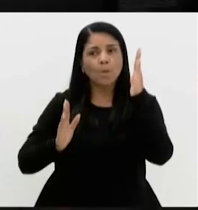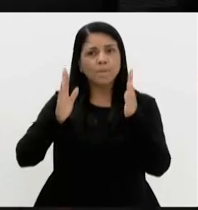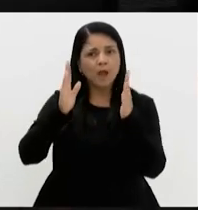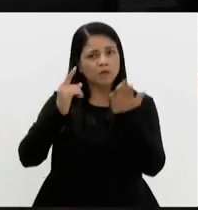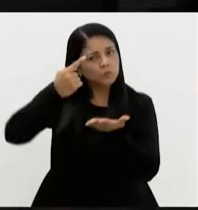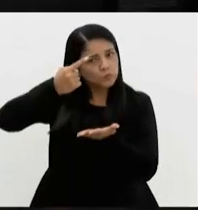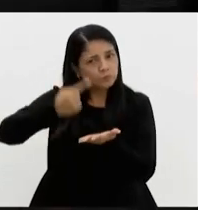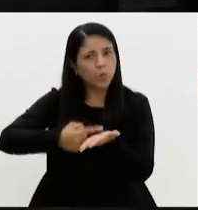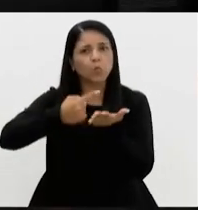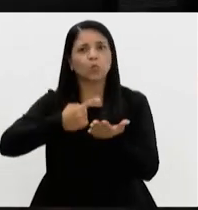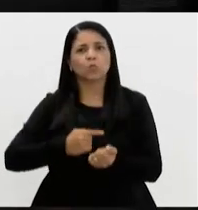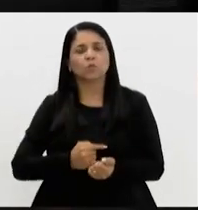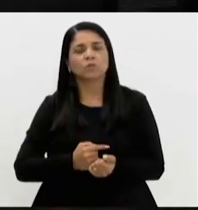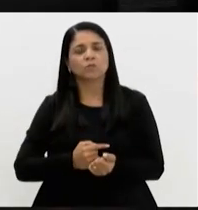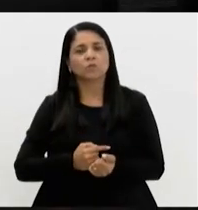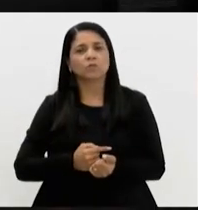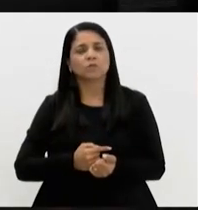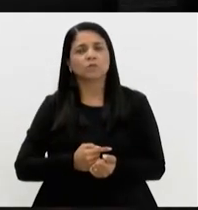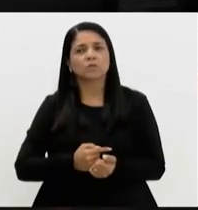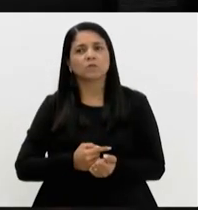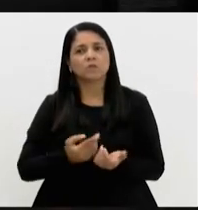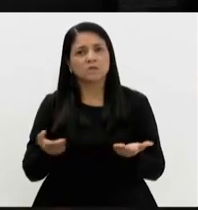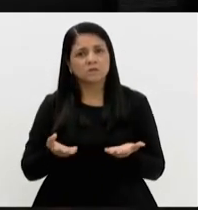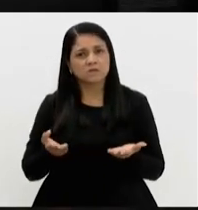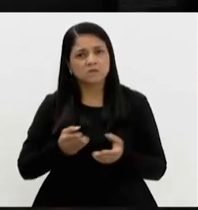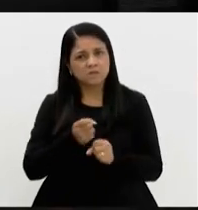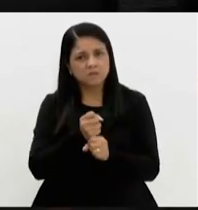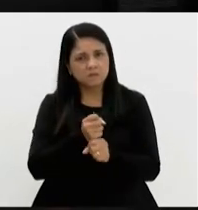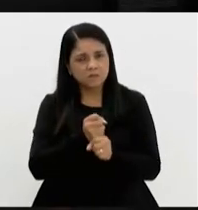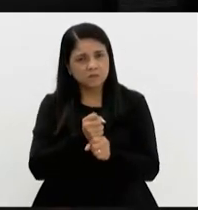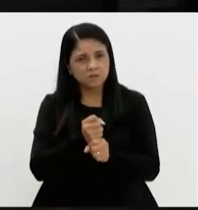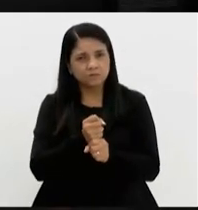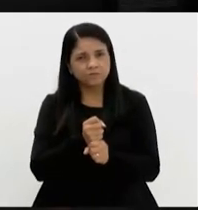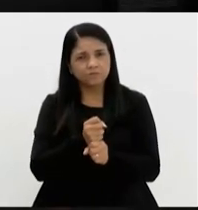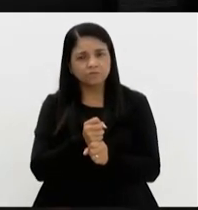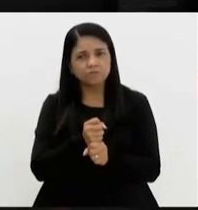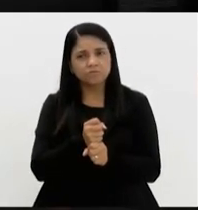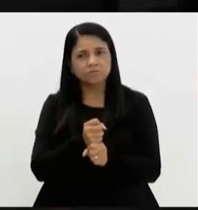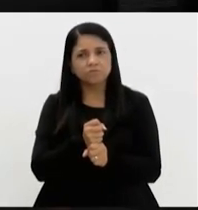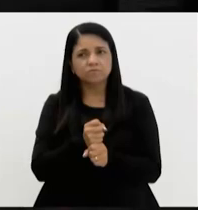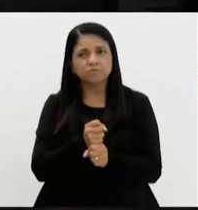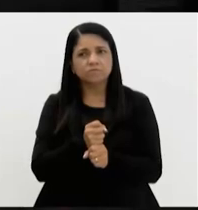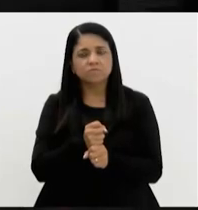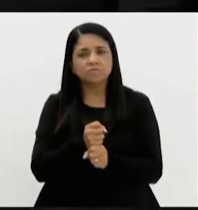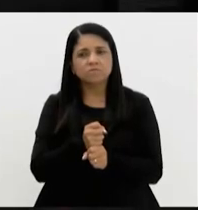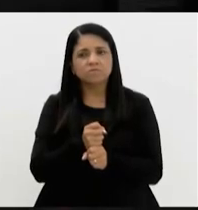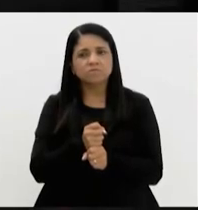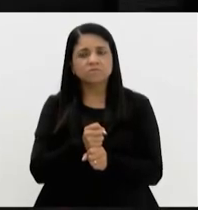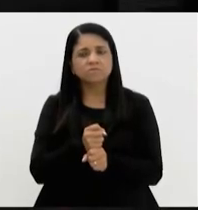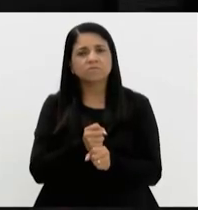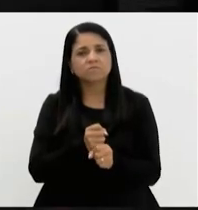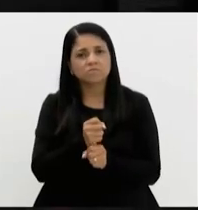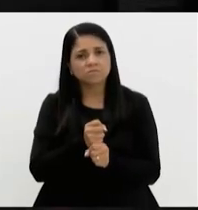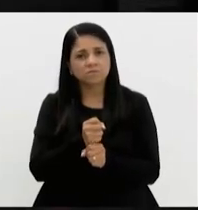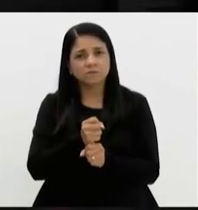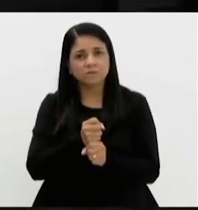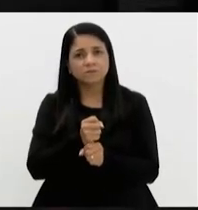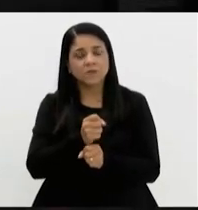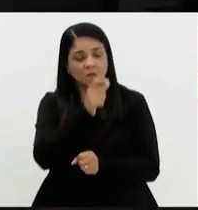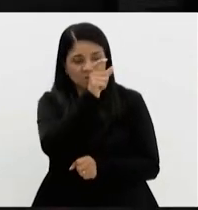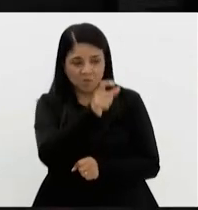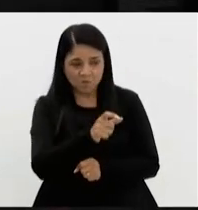prazo que destacadamente neste ano talvez dout Tatiana porque uma ministra